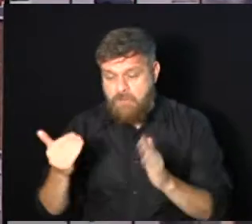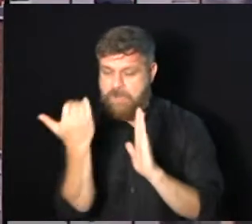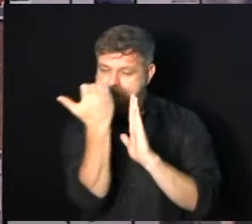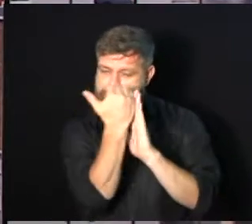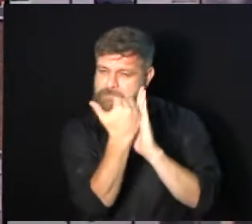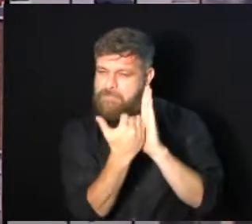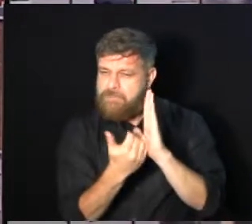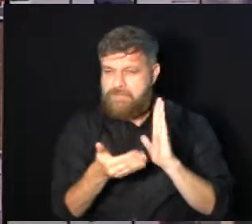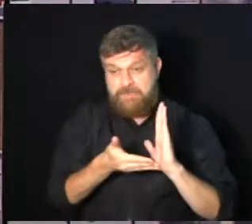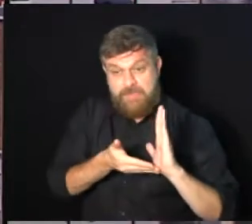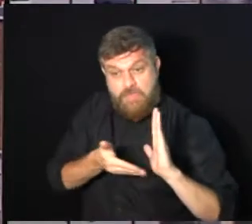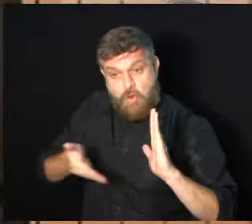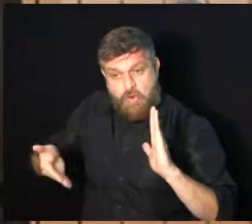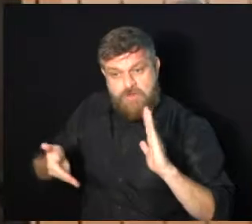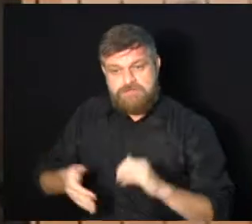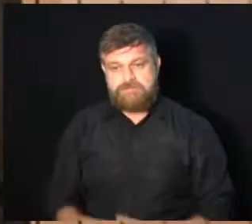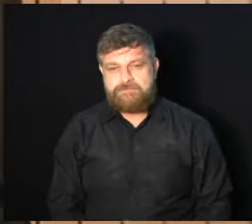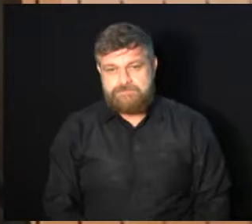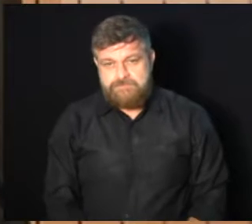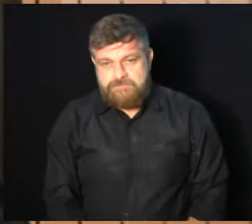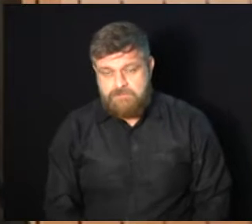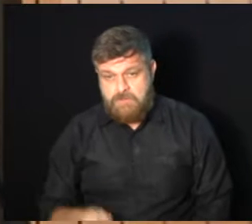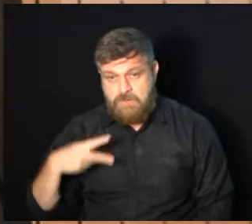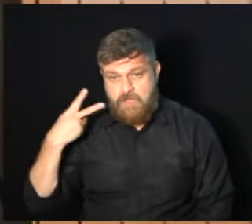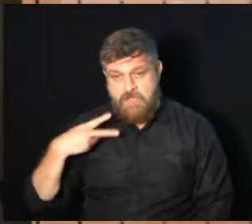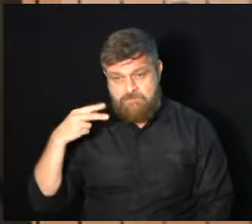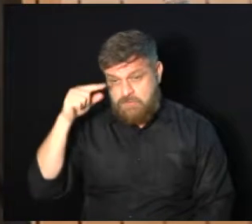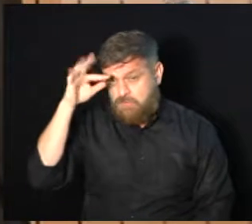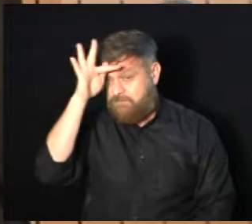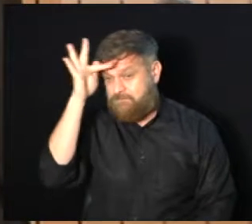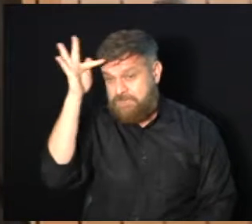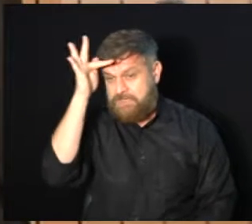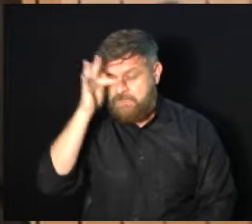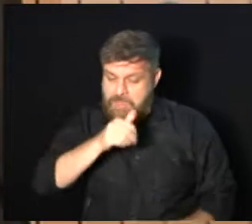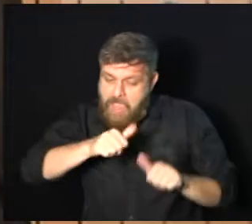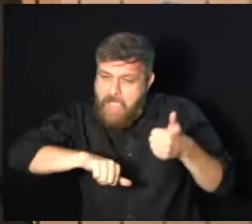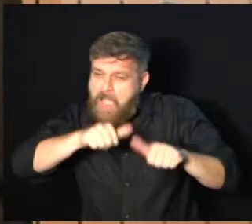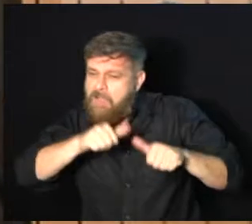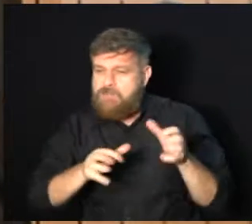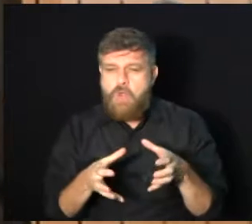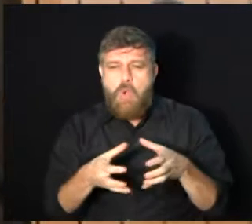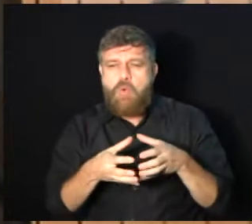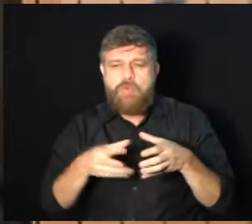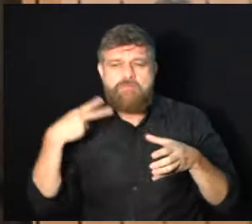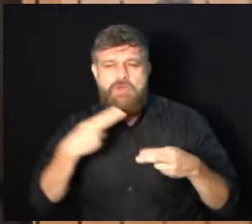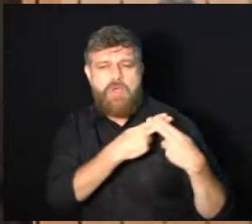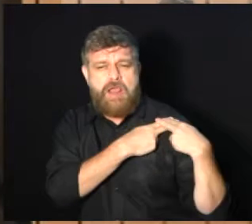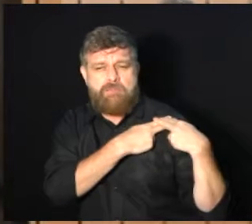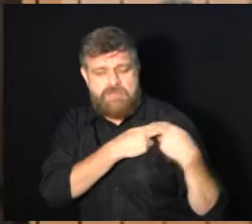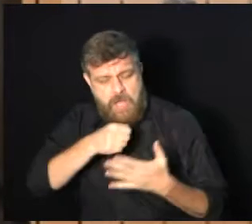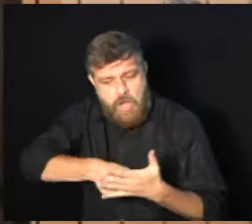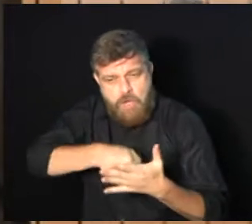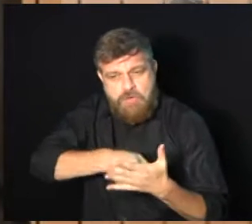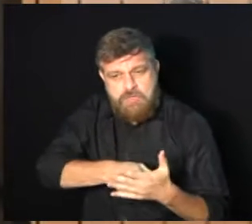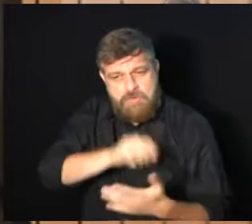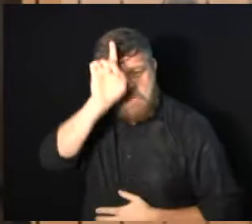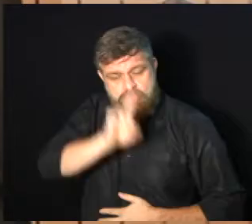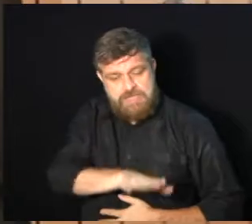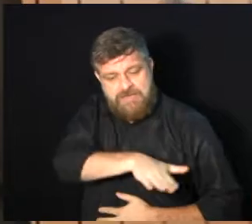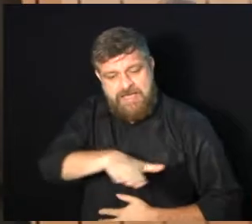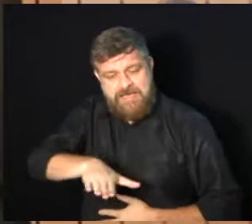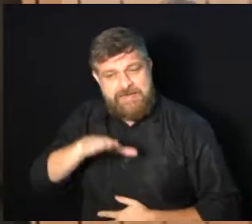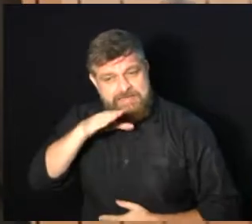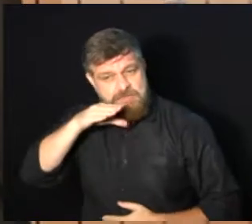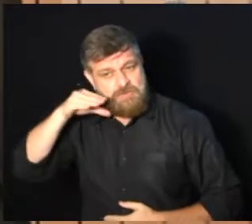agora os destaques de hoje. Vereador Felipe Marchese faz balanço dos trabalhos da Comissão de Defesa dos Direitos da Criança,